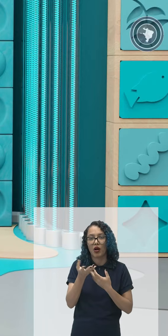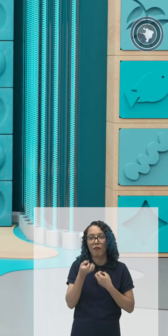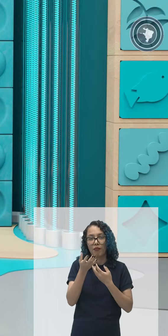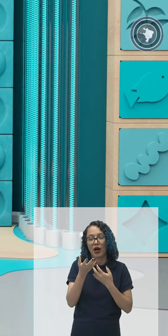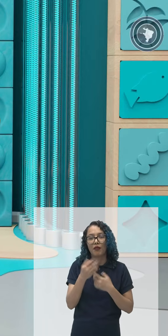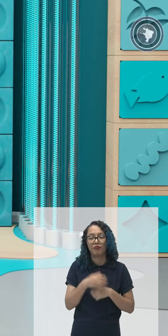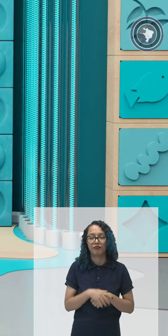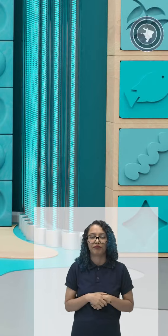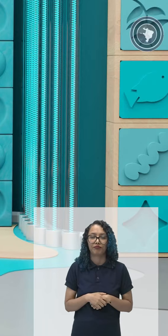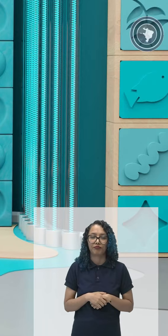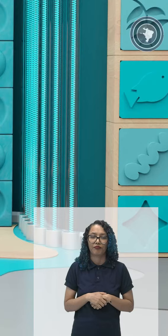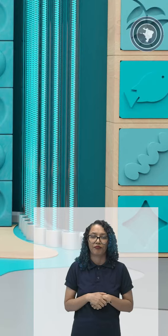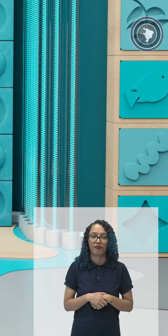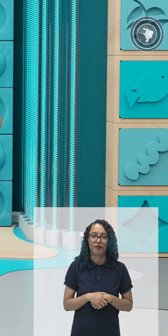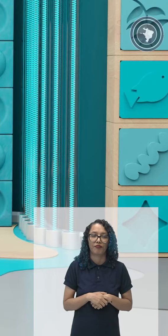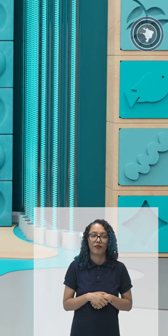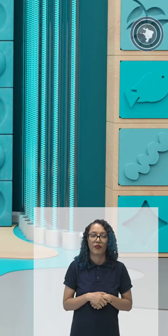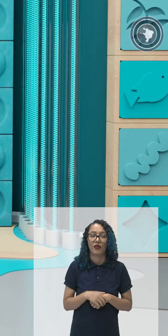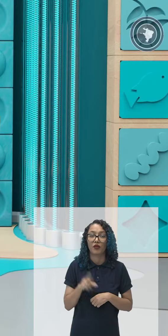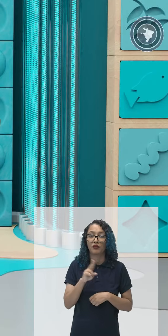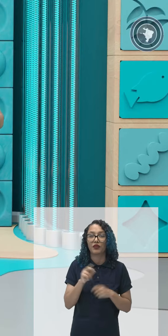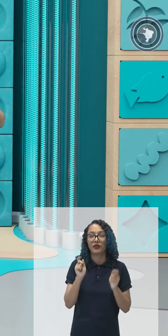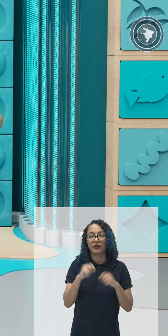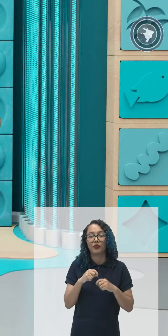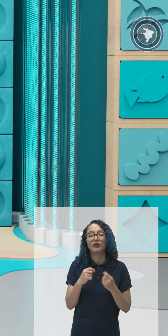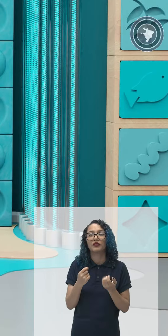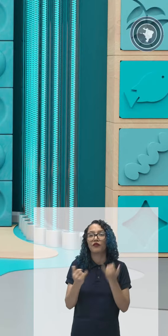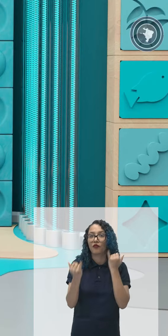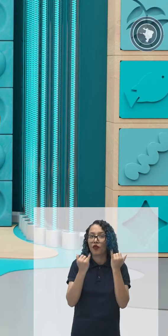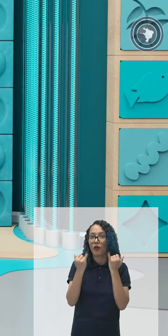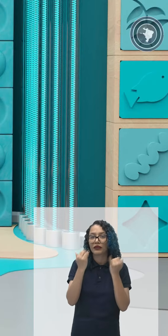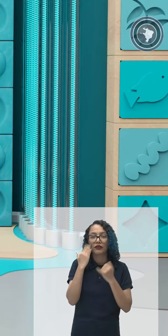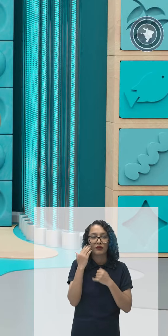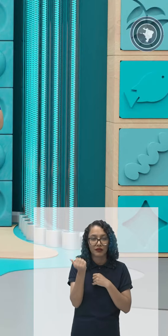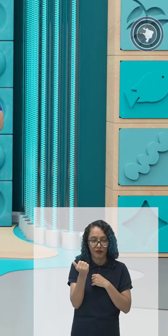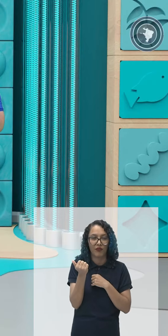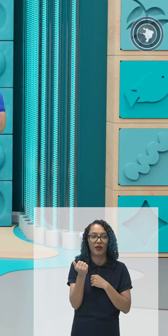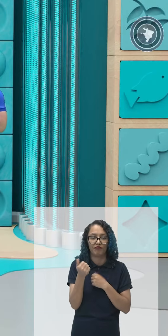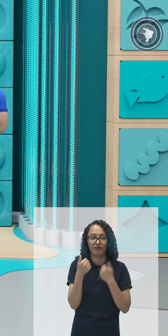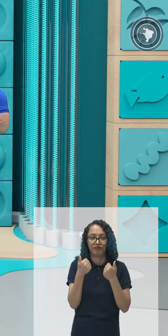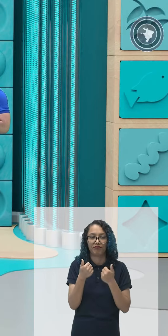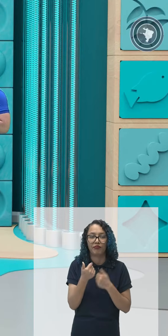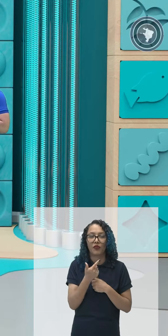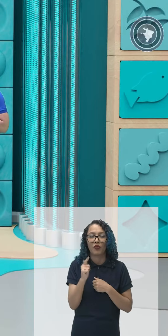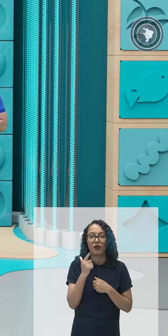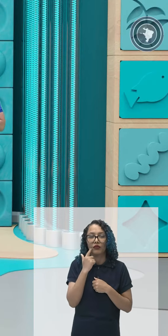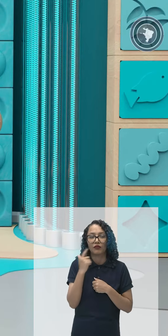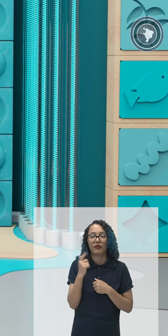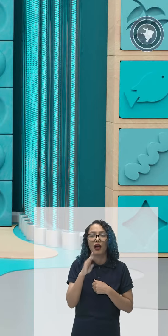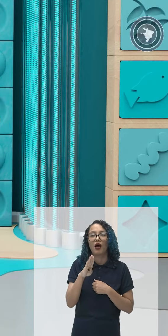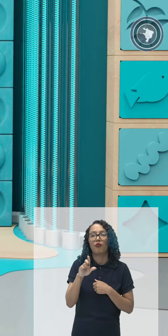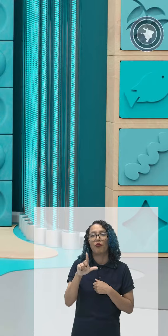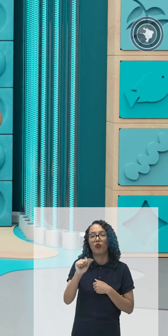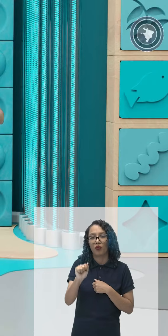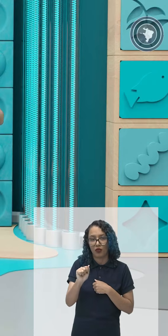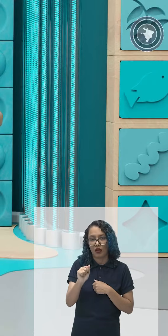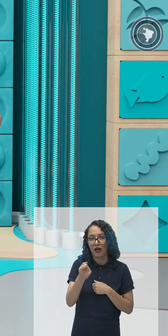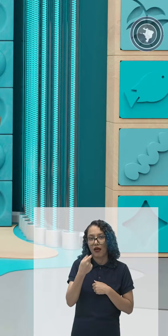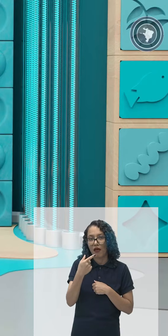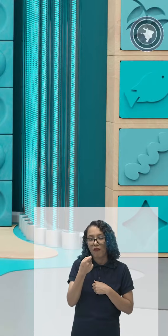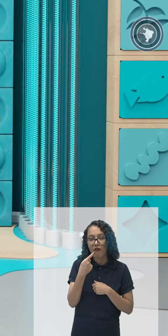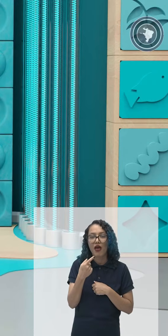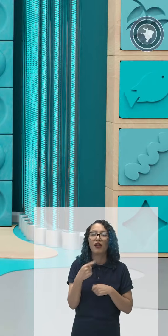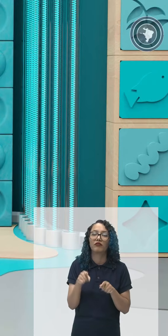informa as pessoas. Nós utilizamos para nos informar, ok? A bula de remédio, colocando aqui também